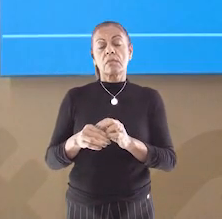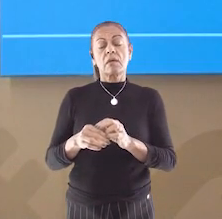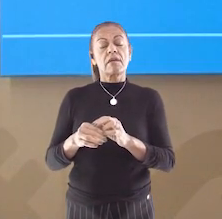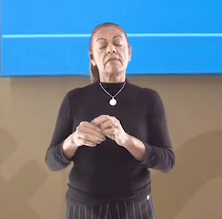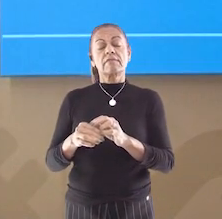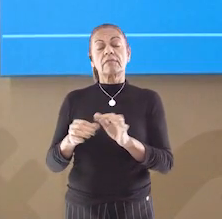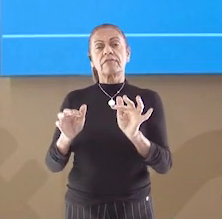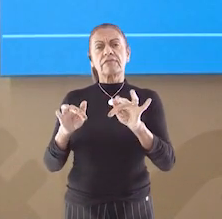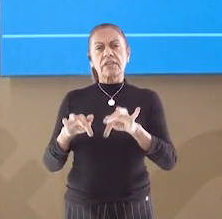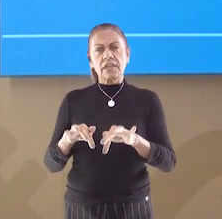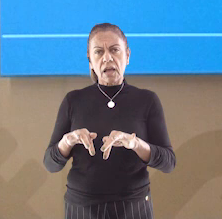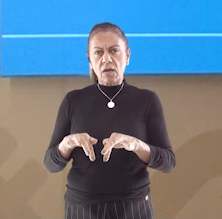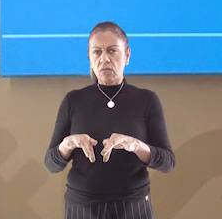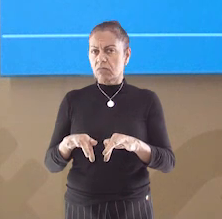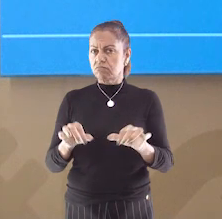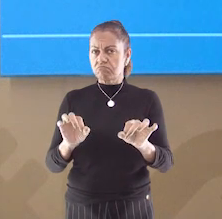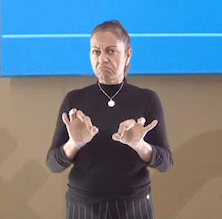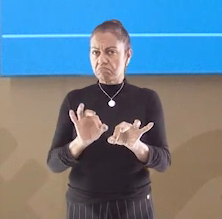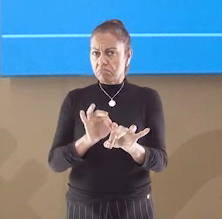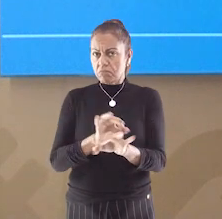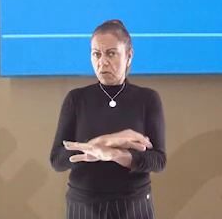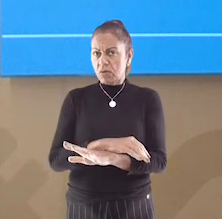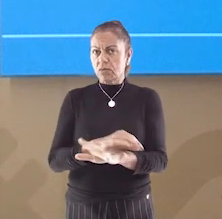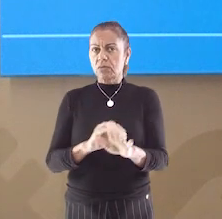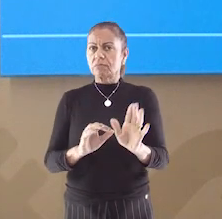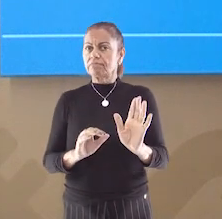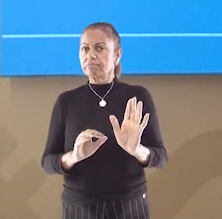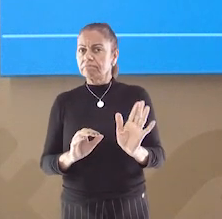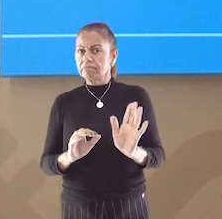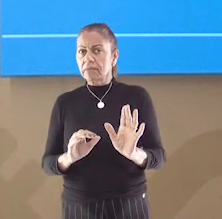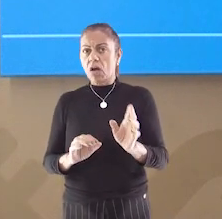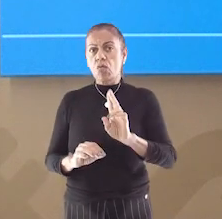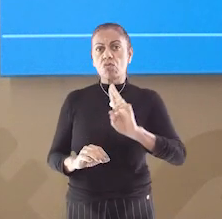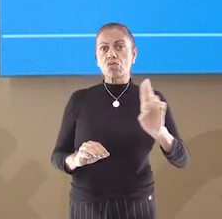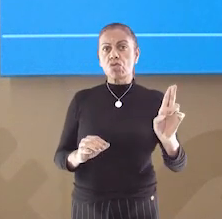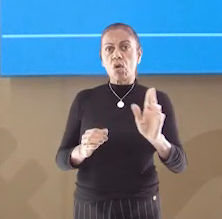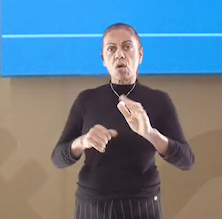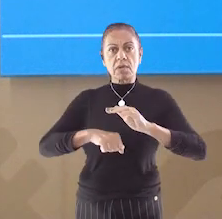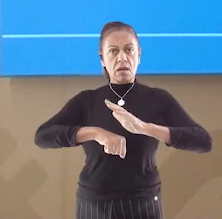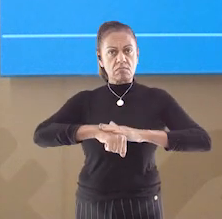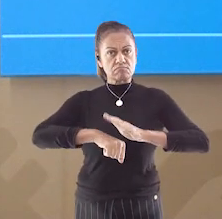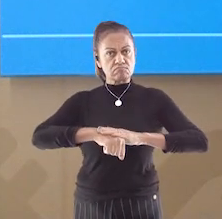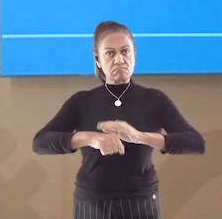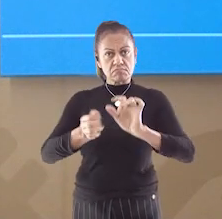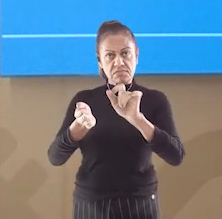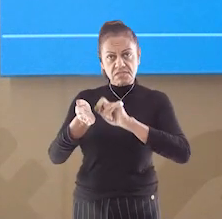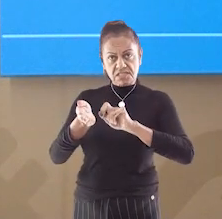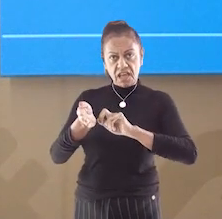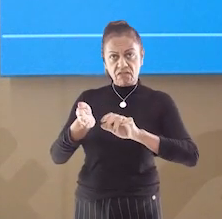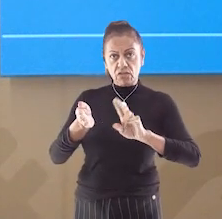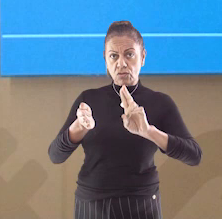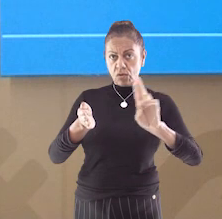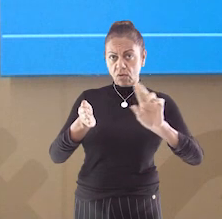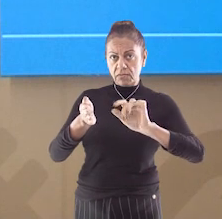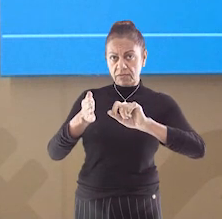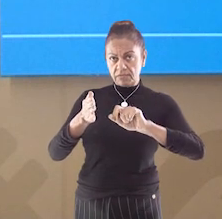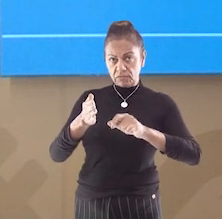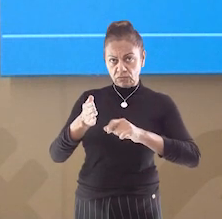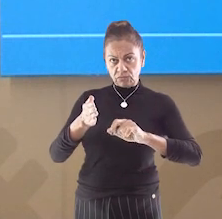final, nós temos uma despedida e a identificação de quem escreveu o bilhete, que é o remetente.